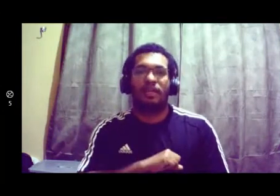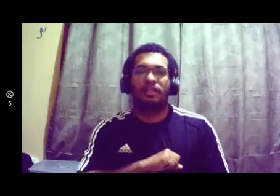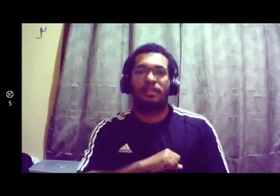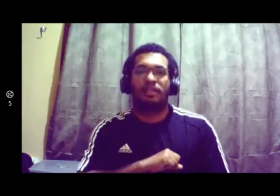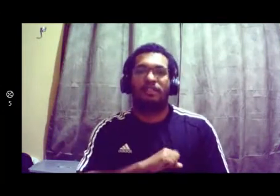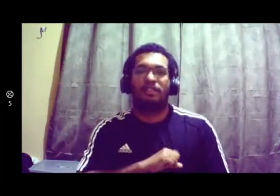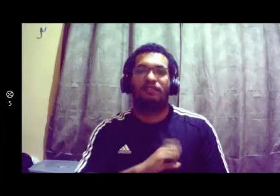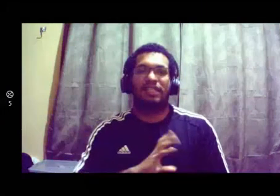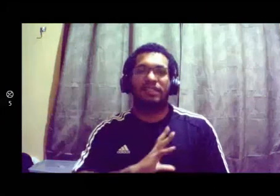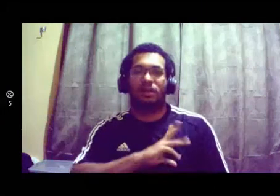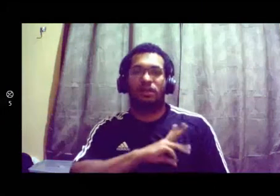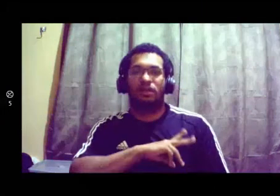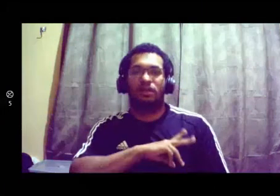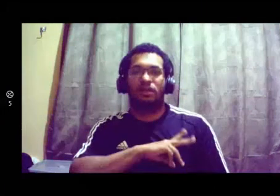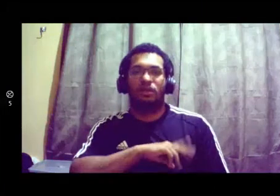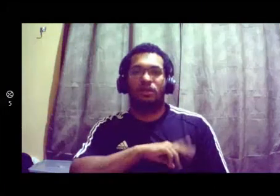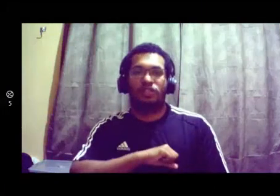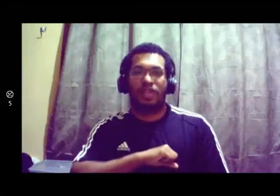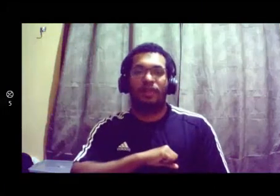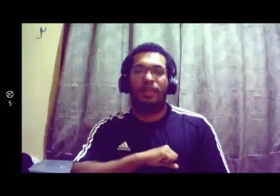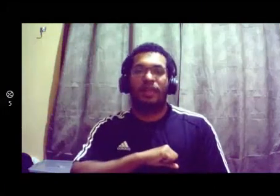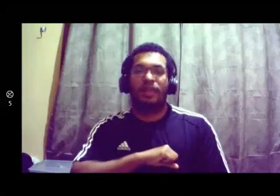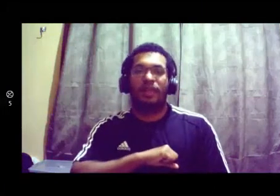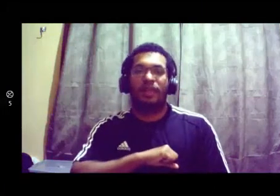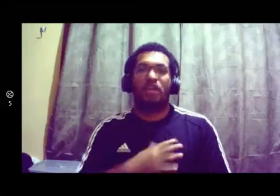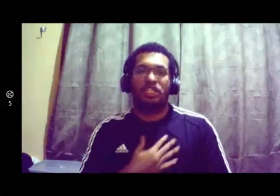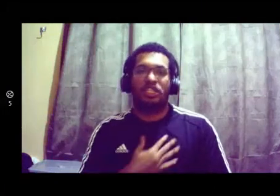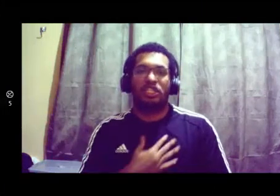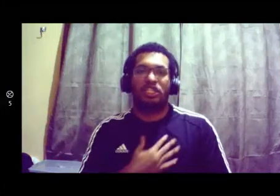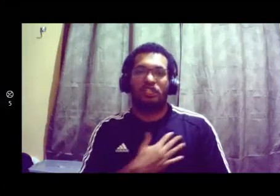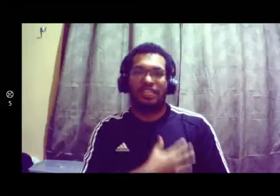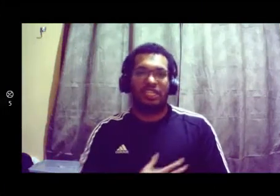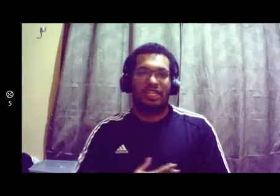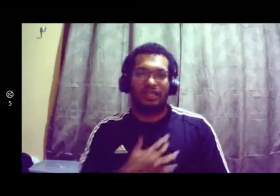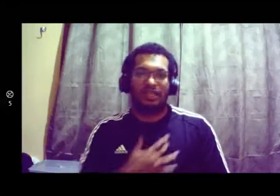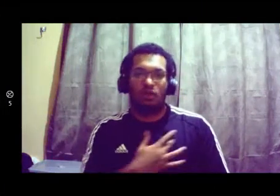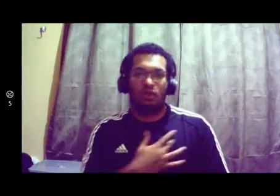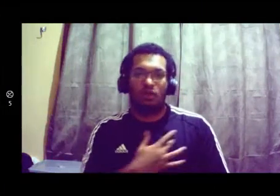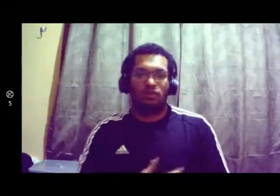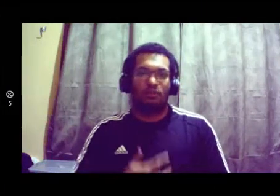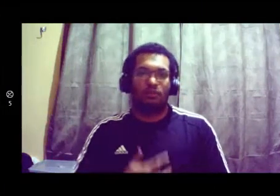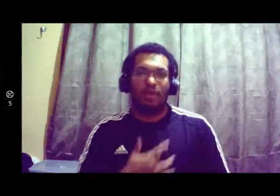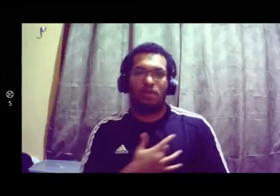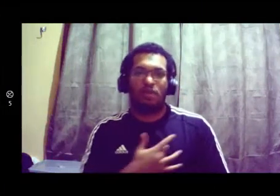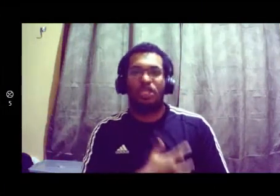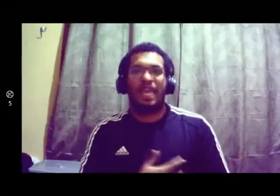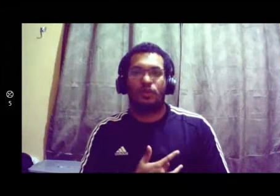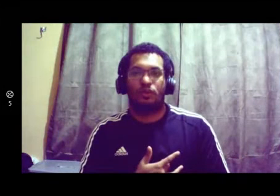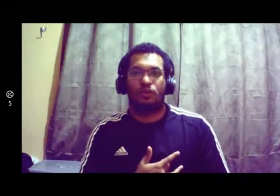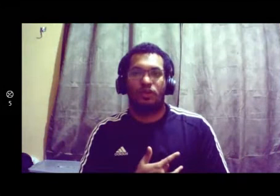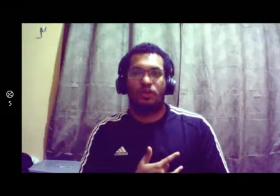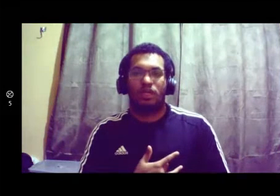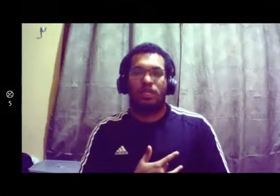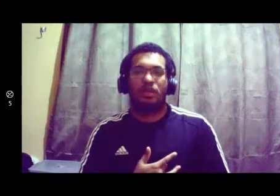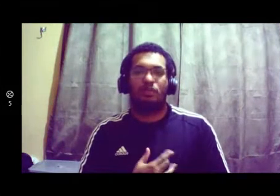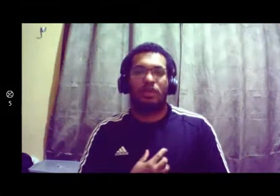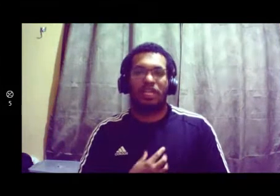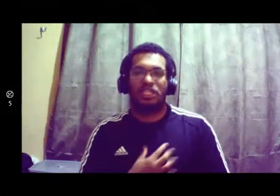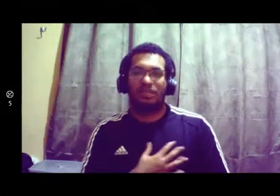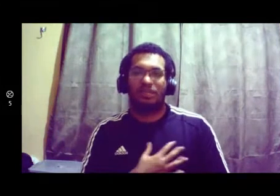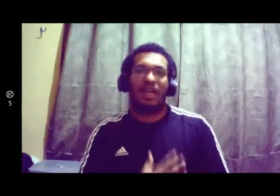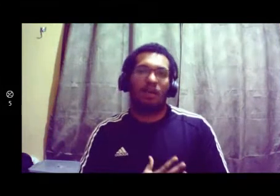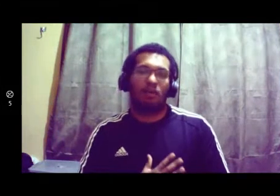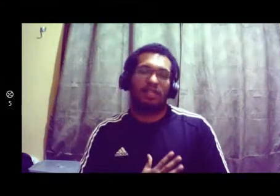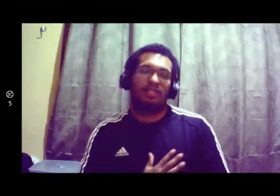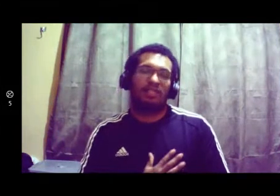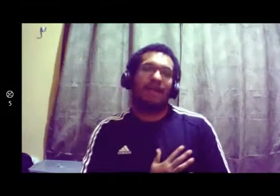né? Você faz assim, ó, gostar. Geralmente a gente faz na direção do peito direito. Então, porque a gente